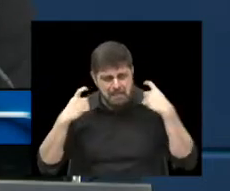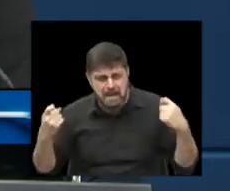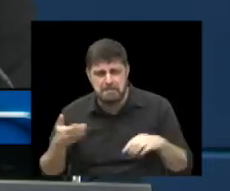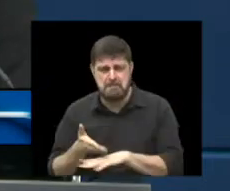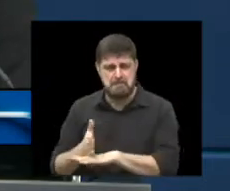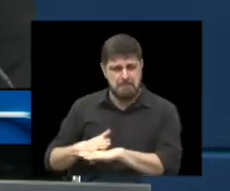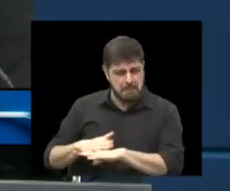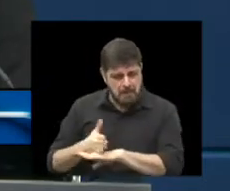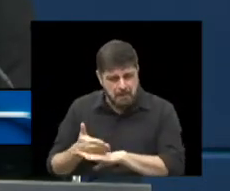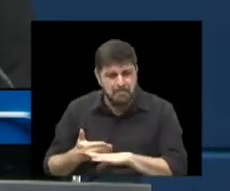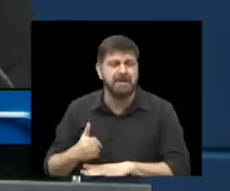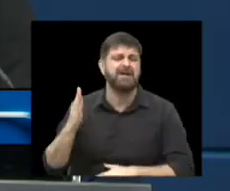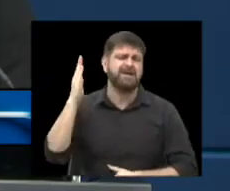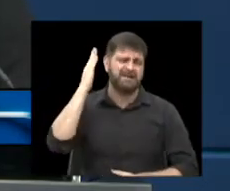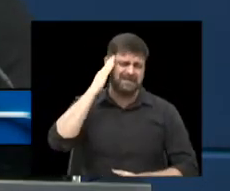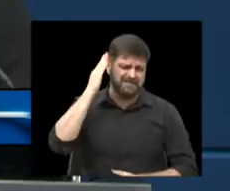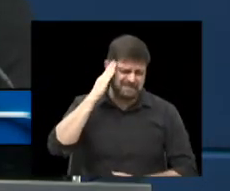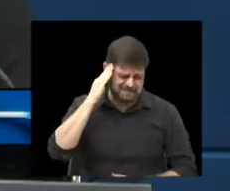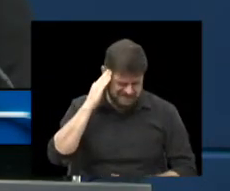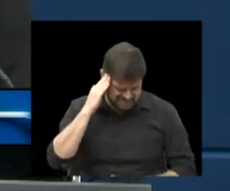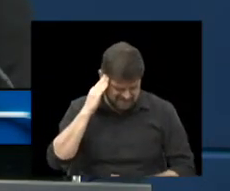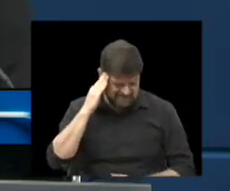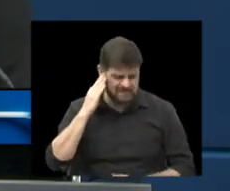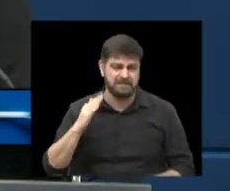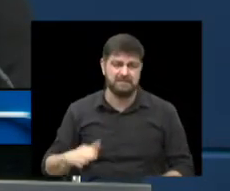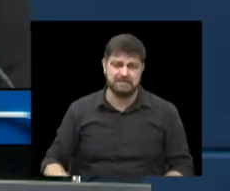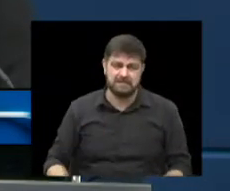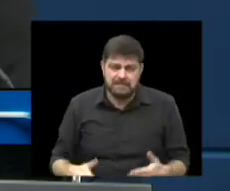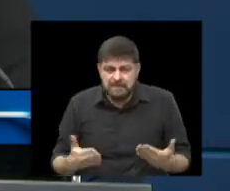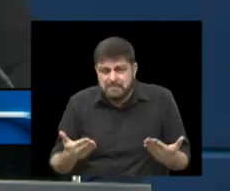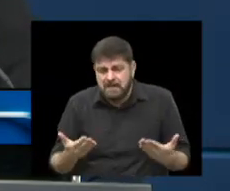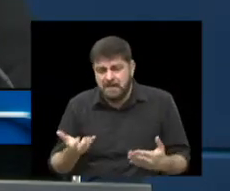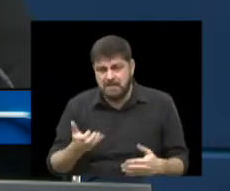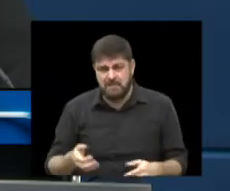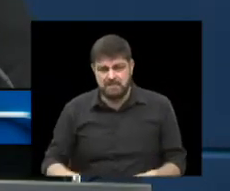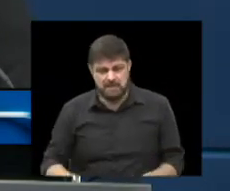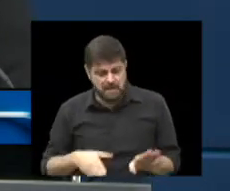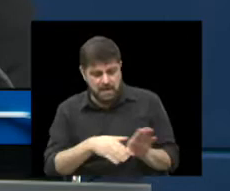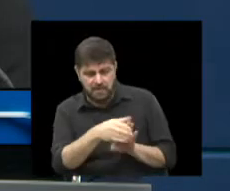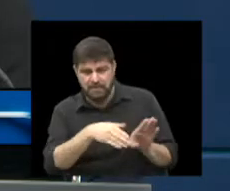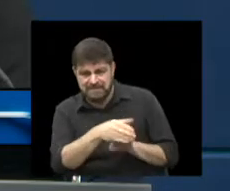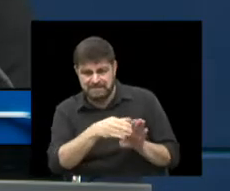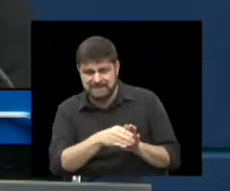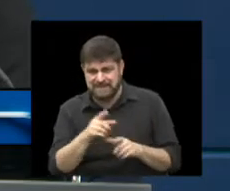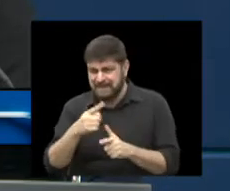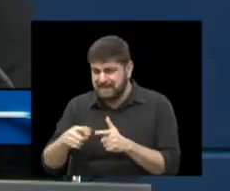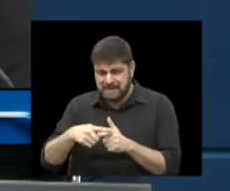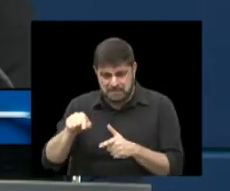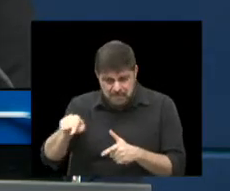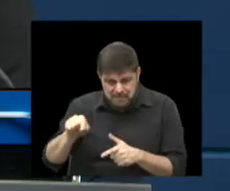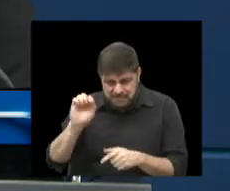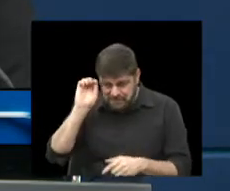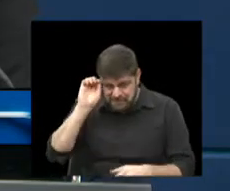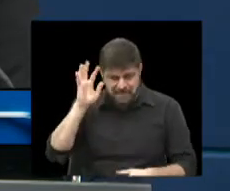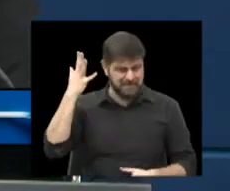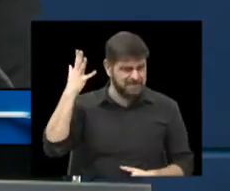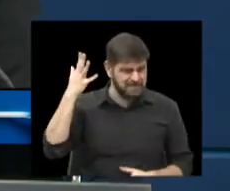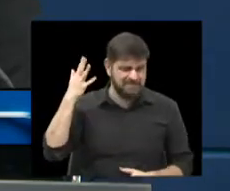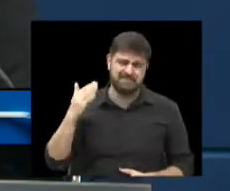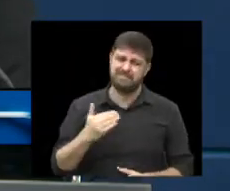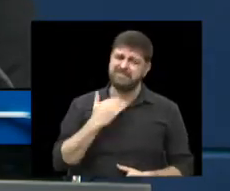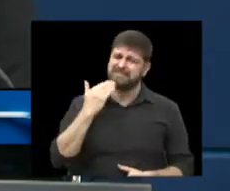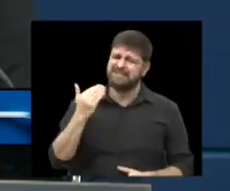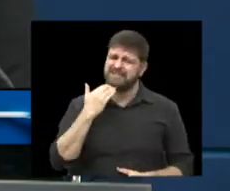barulho, do sossego. Eu entendo isso. Mas o que eu quero dizer para essas pessoas é que esse problema não resolve o problema e